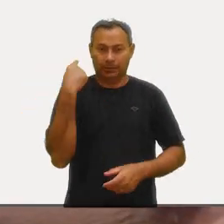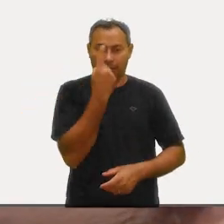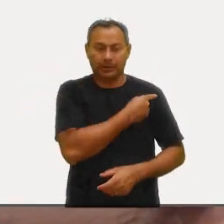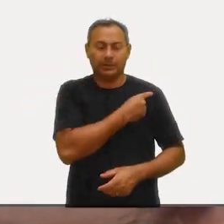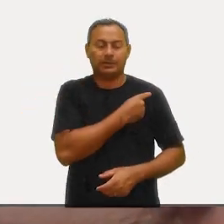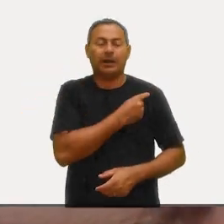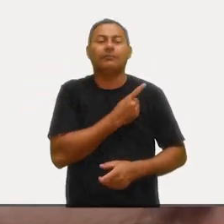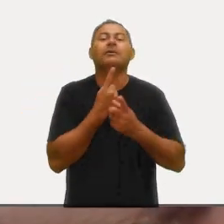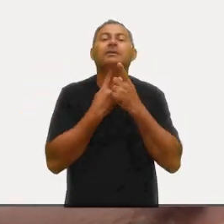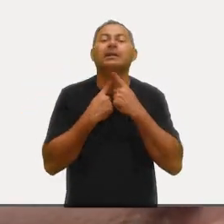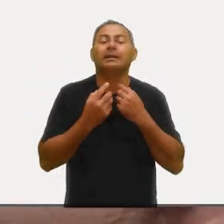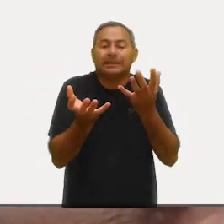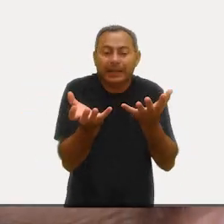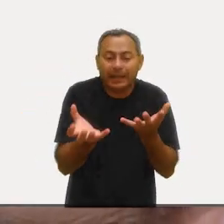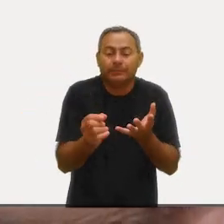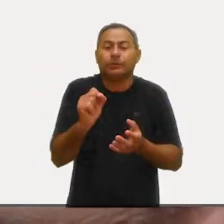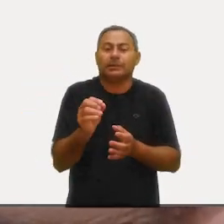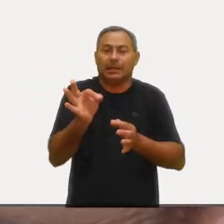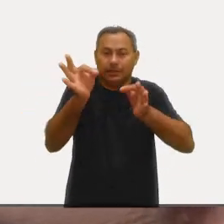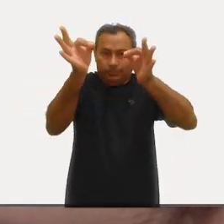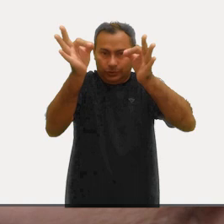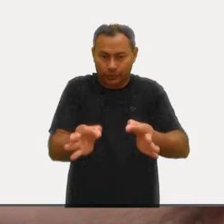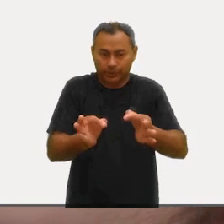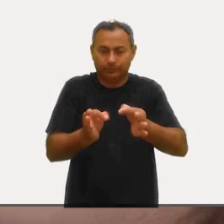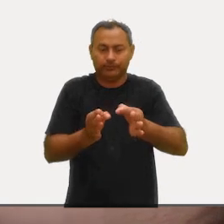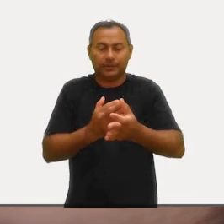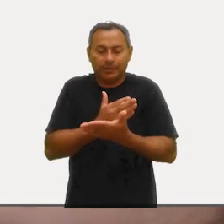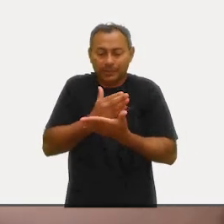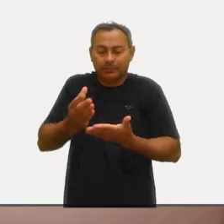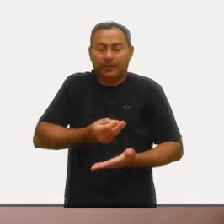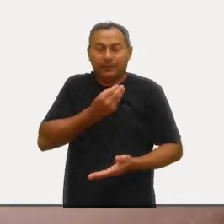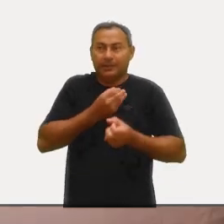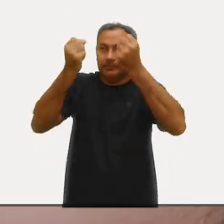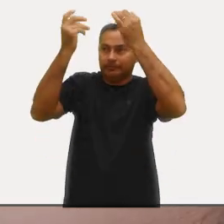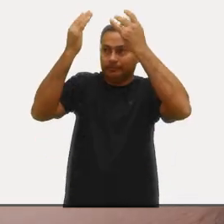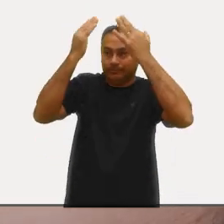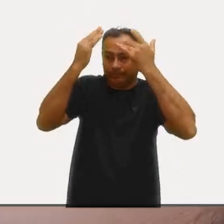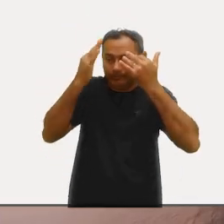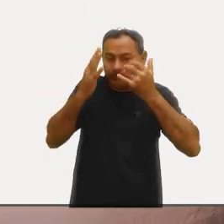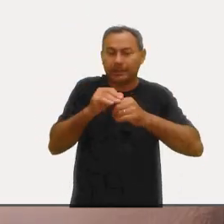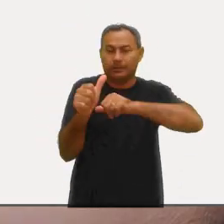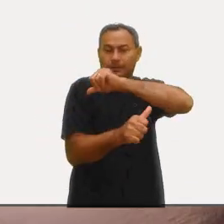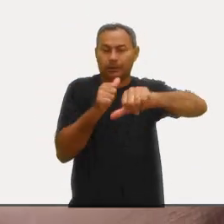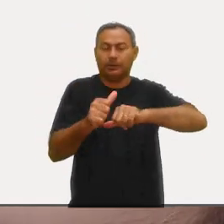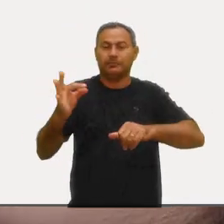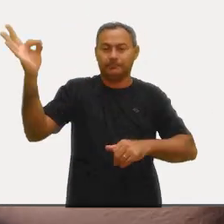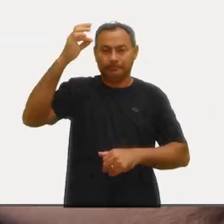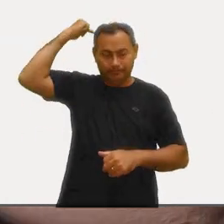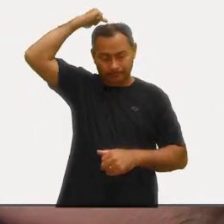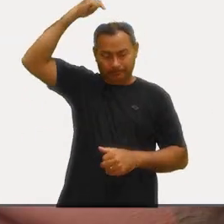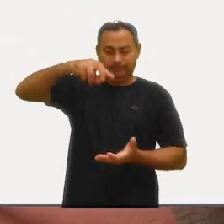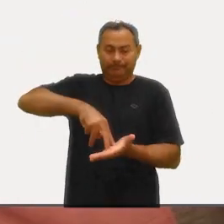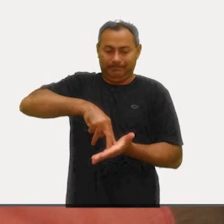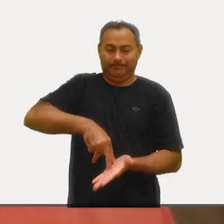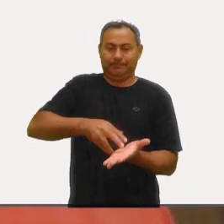de nós esta fome e sede pelo que é justo, entramos em um estado de graça, somos abençoados e nos tornamos